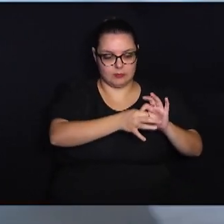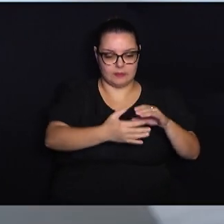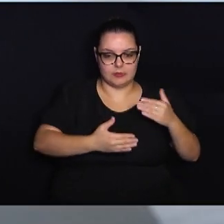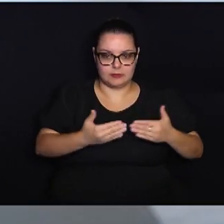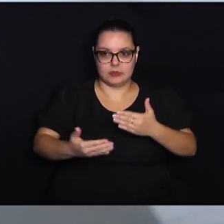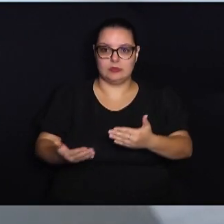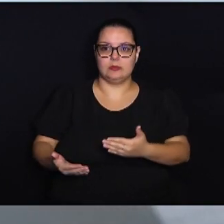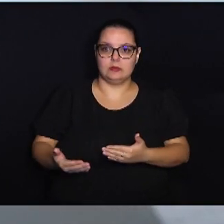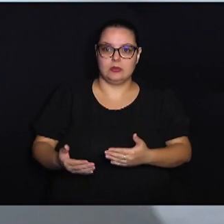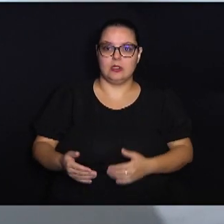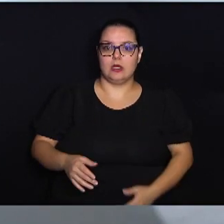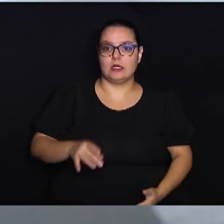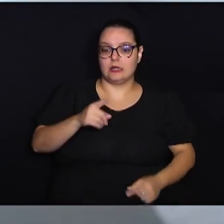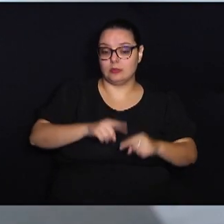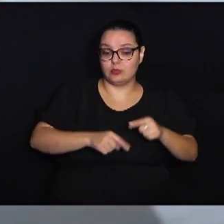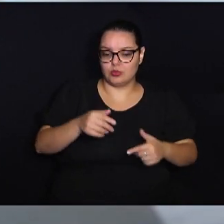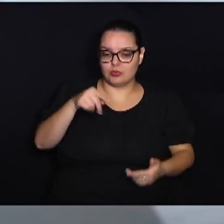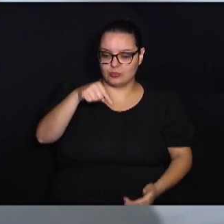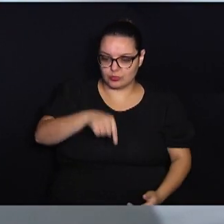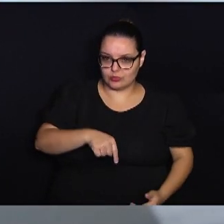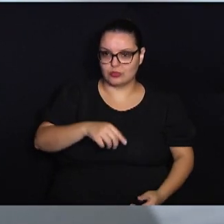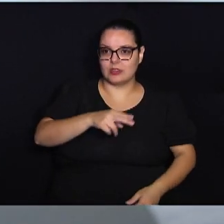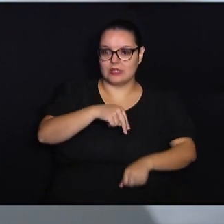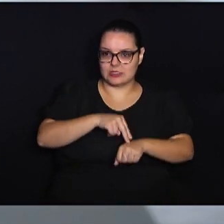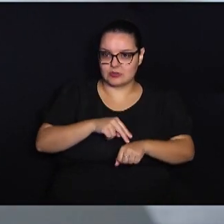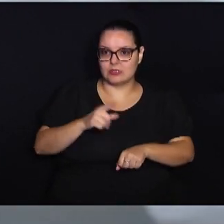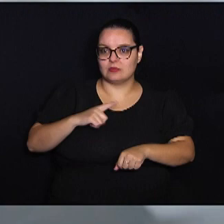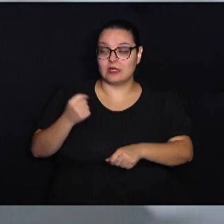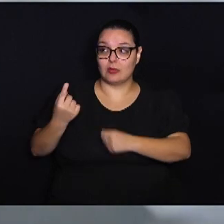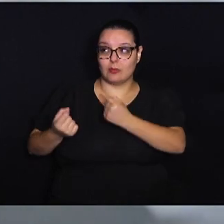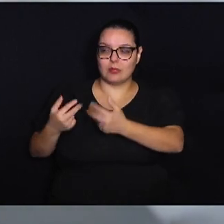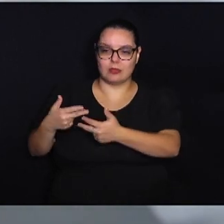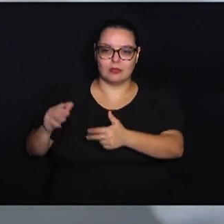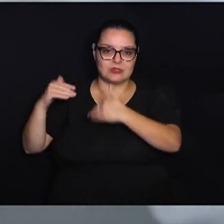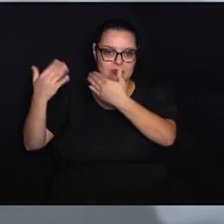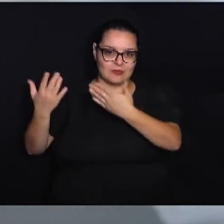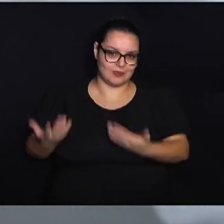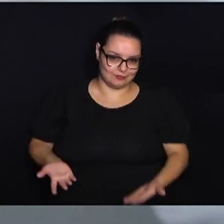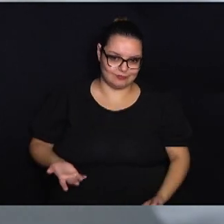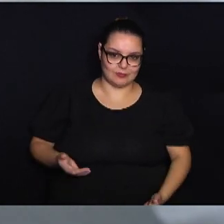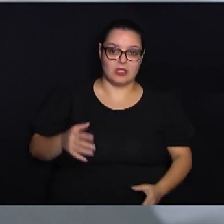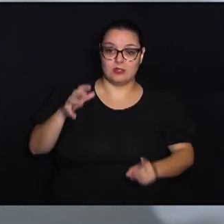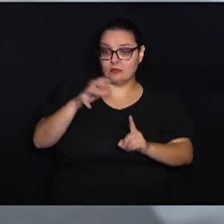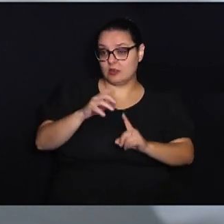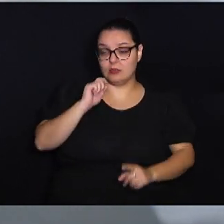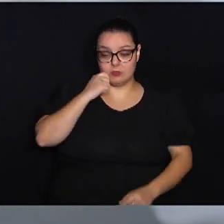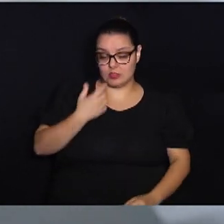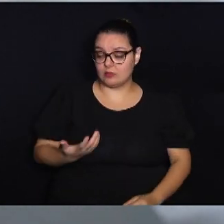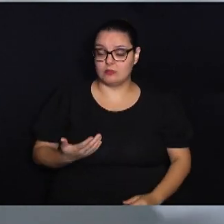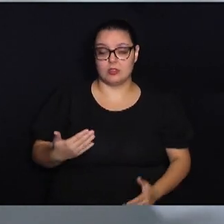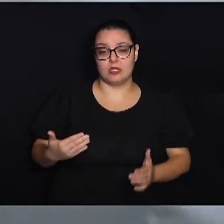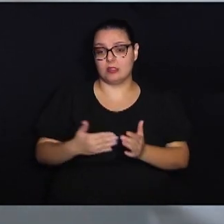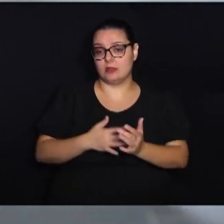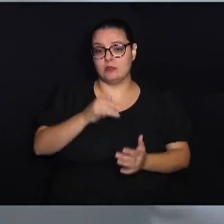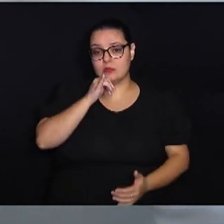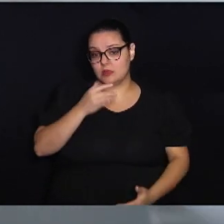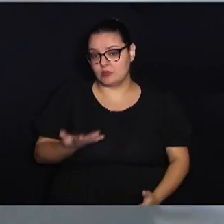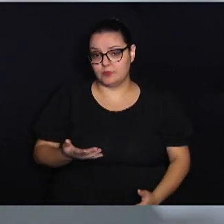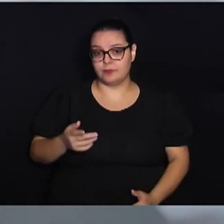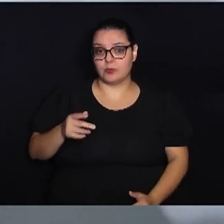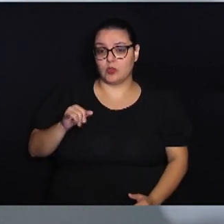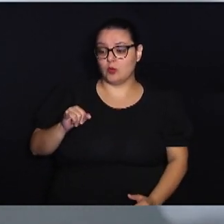retomado em maio deste ano, após quase 4 anos de pausa por conta da pandemia de Covid-19. De